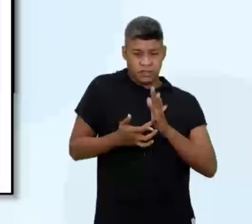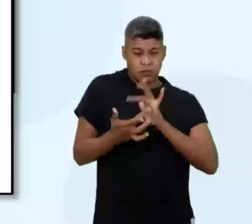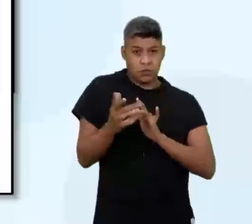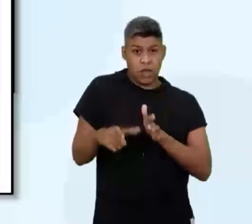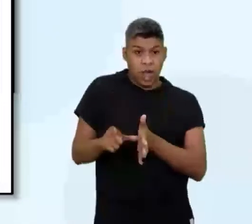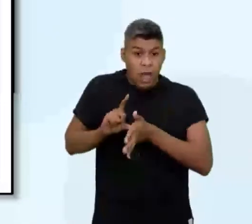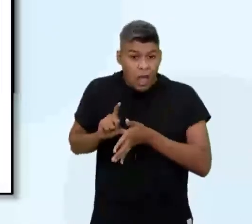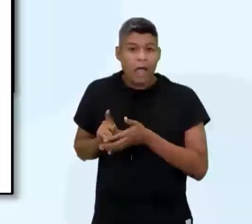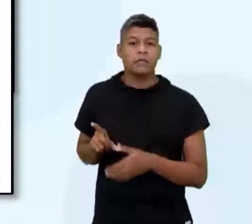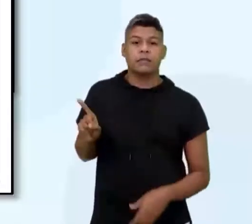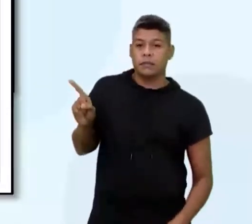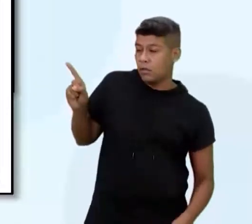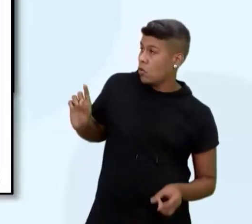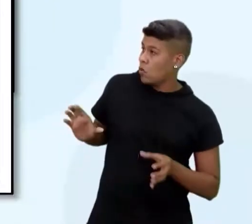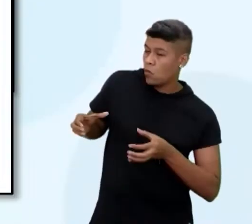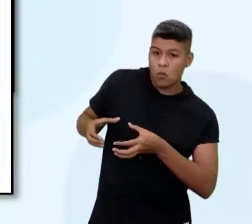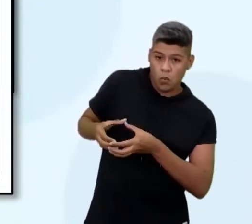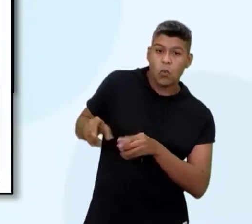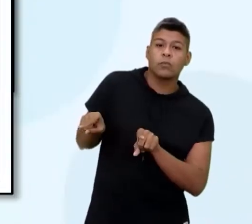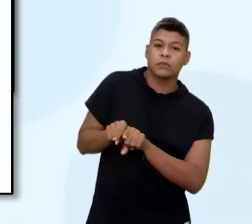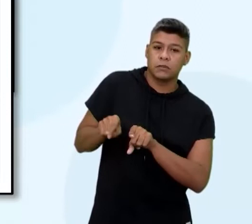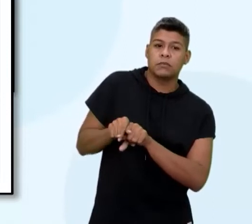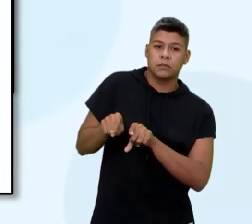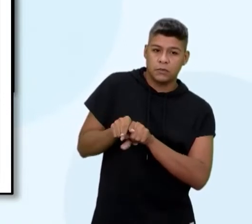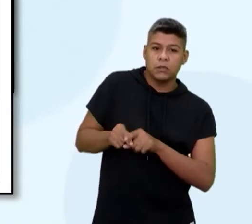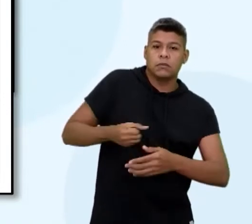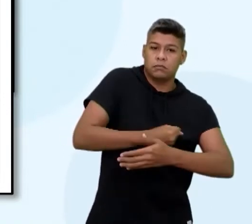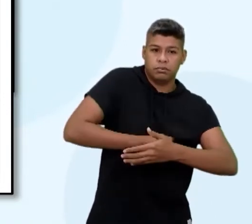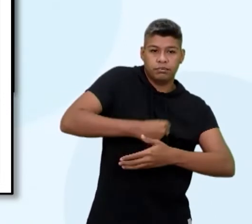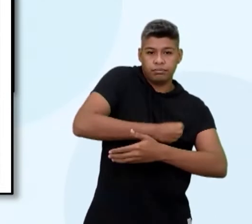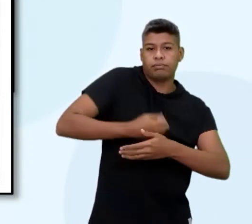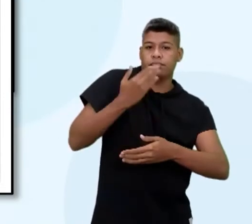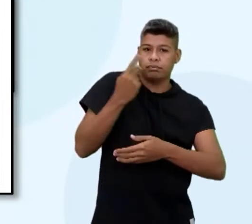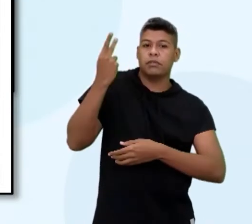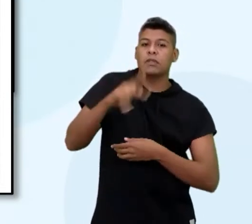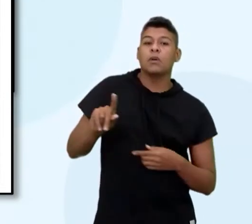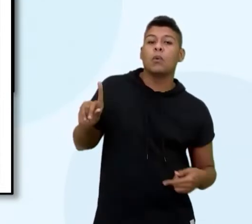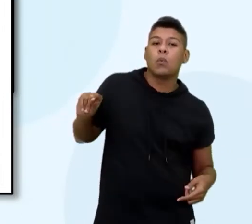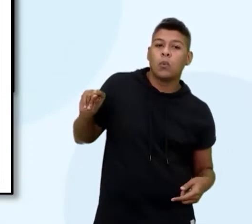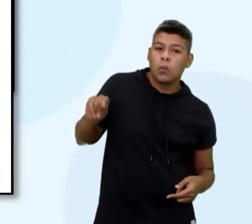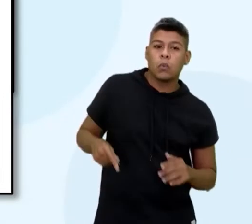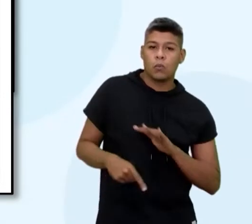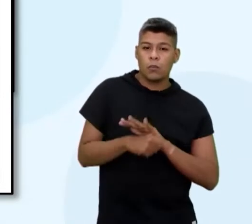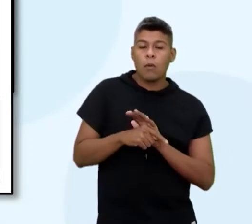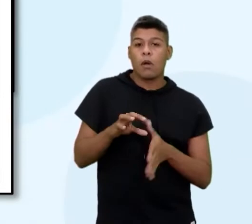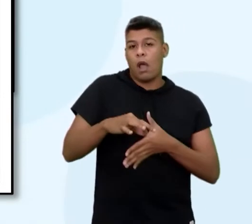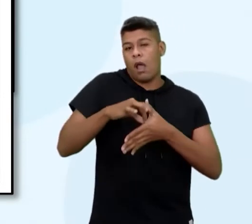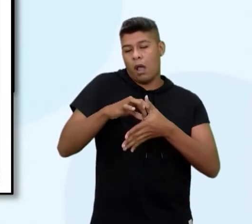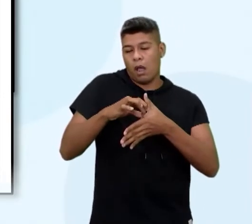E aqui nós temos um grupo de inuites cozinhando, né? A alimentação deles basicamente é feita de